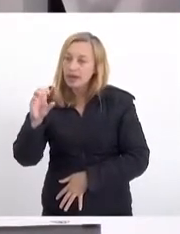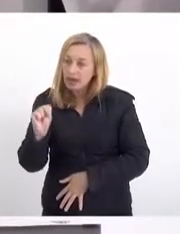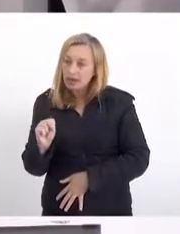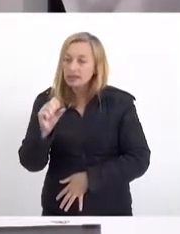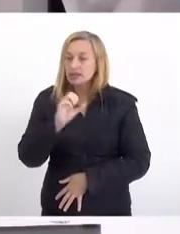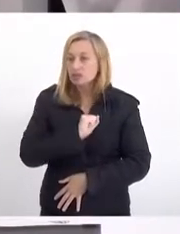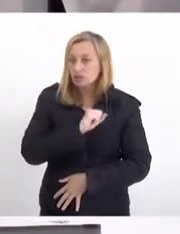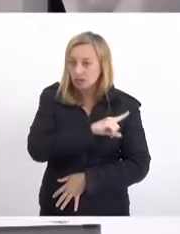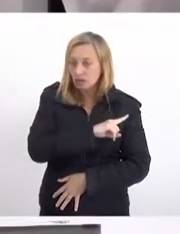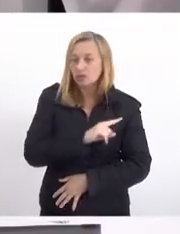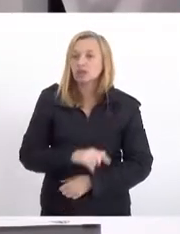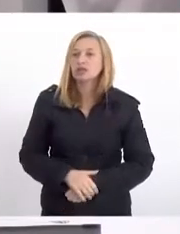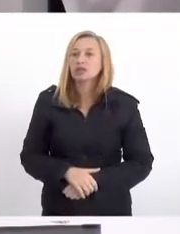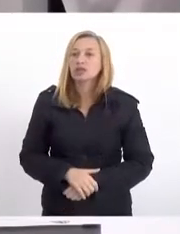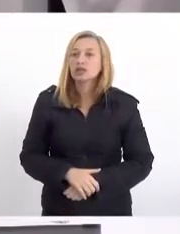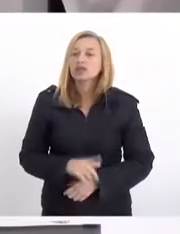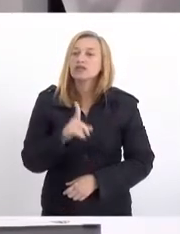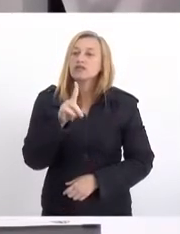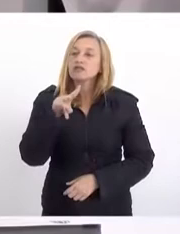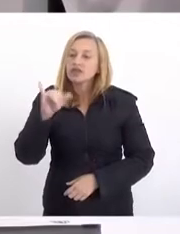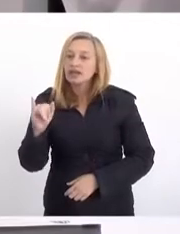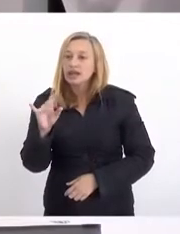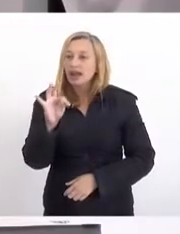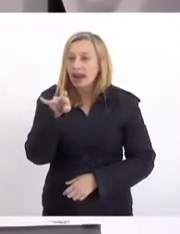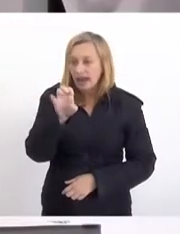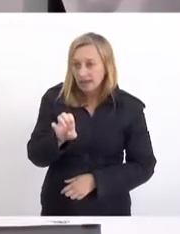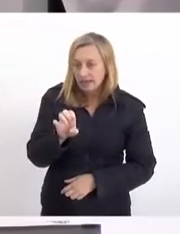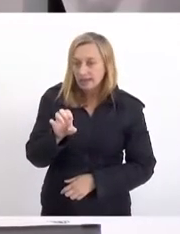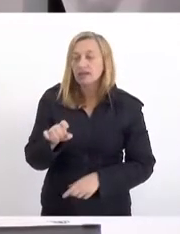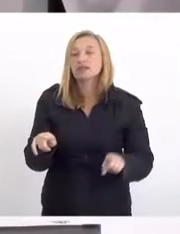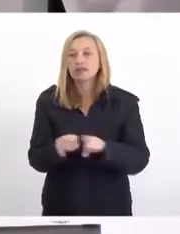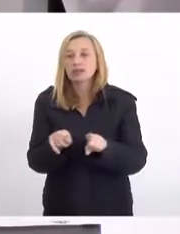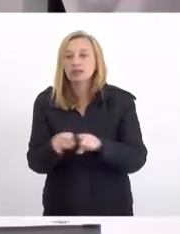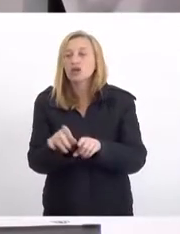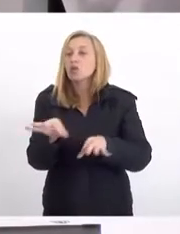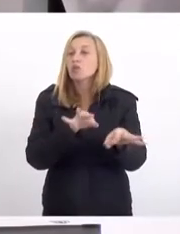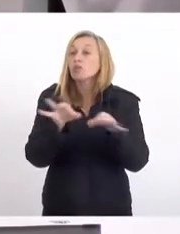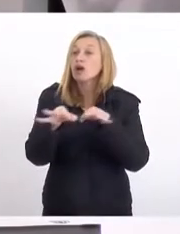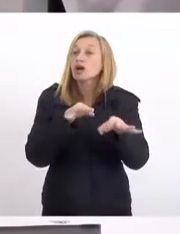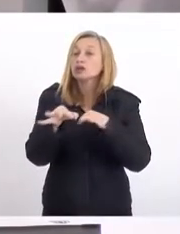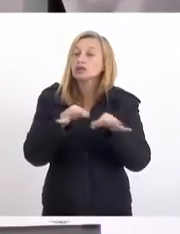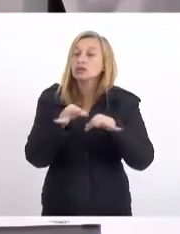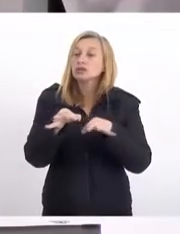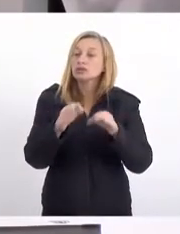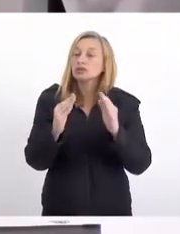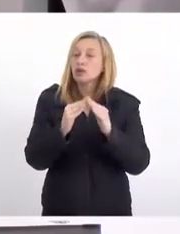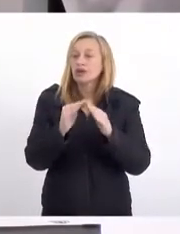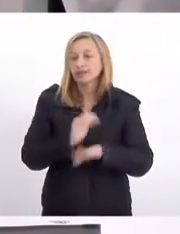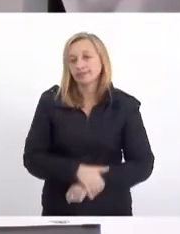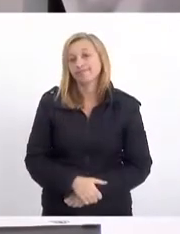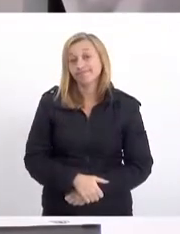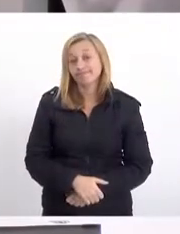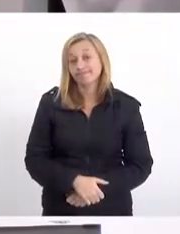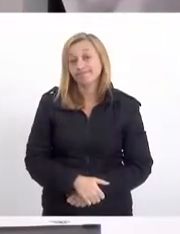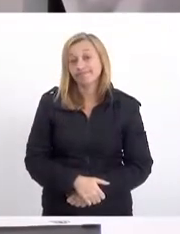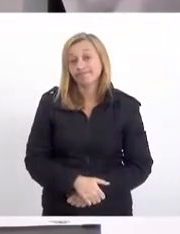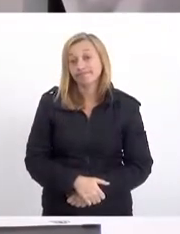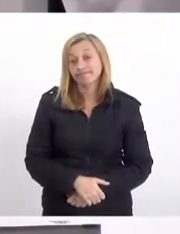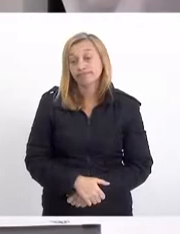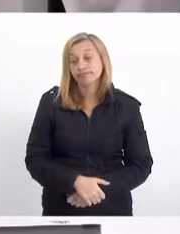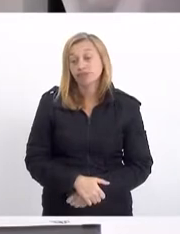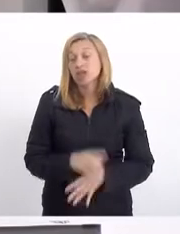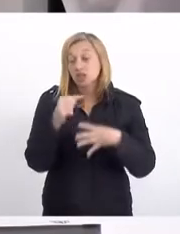Gonçalo, a Via Light e o plano habitacional.